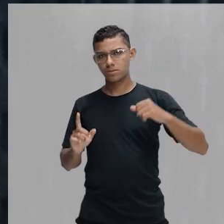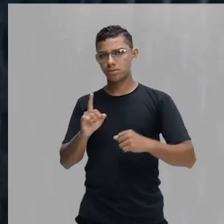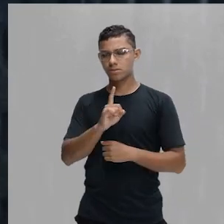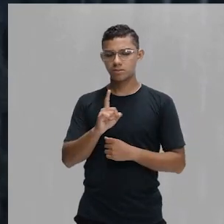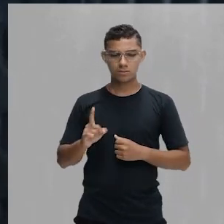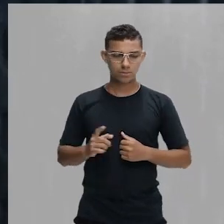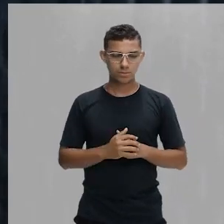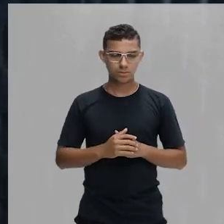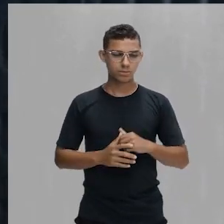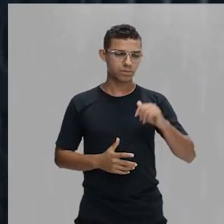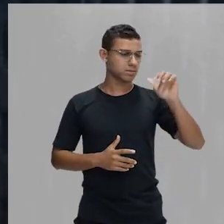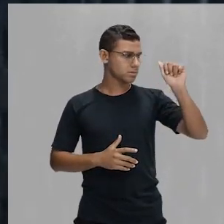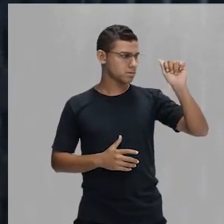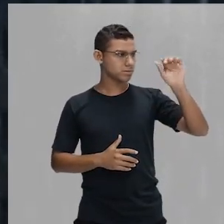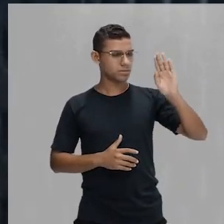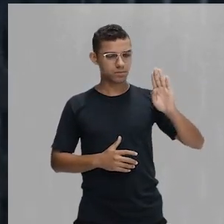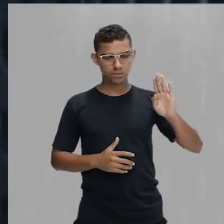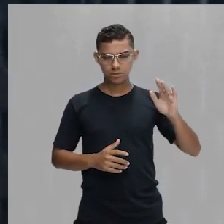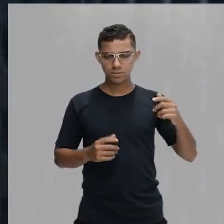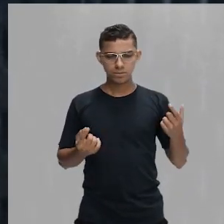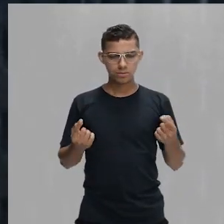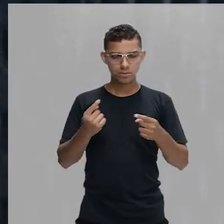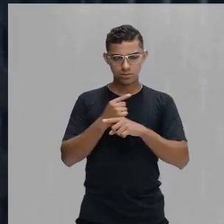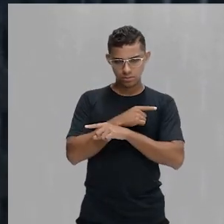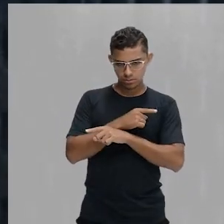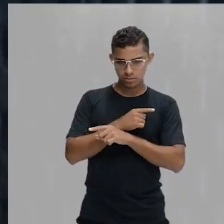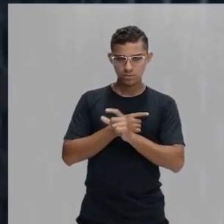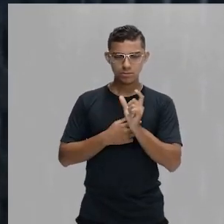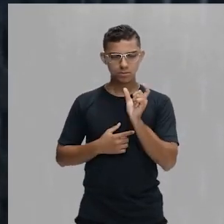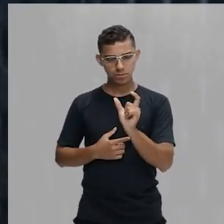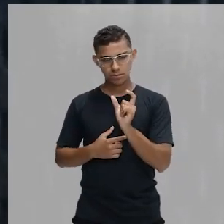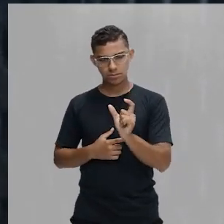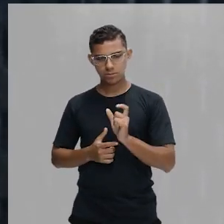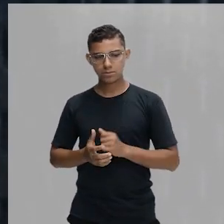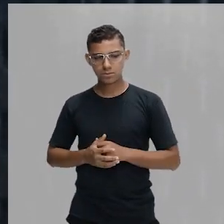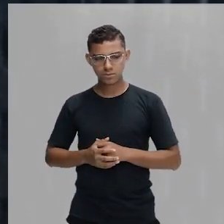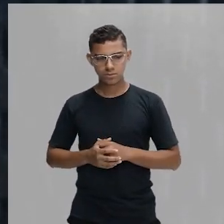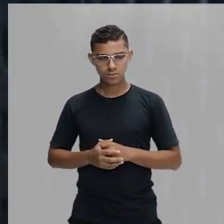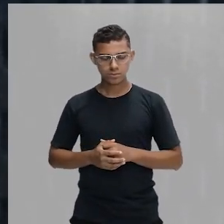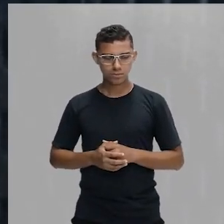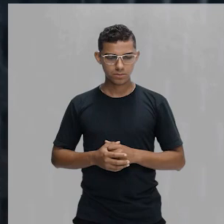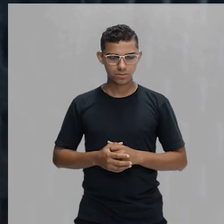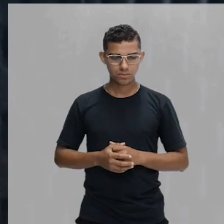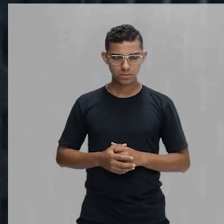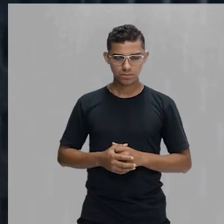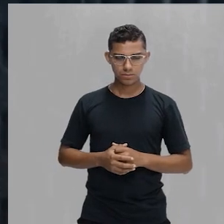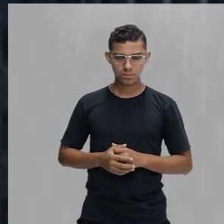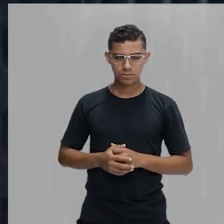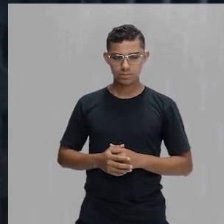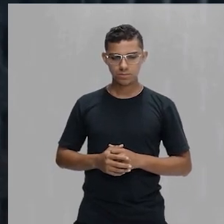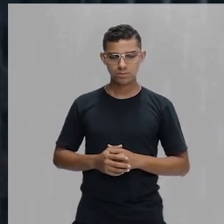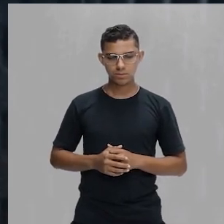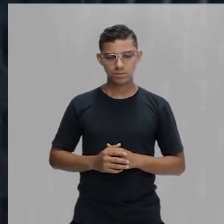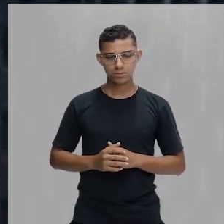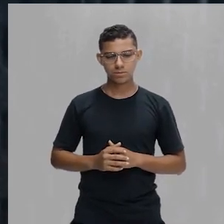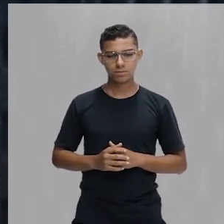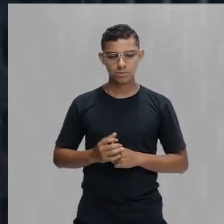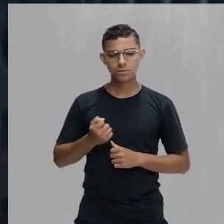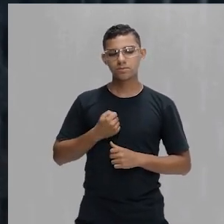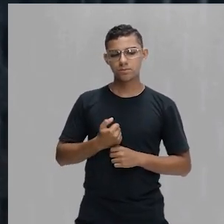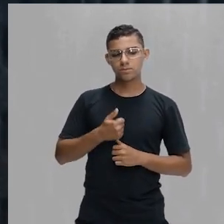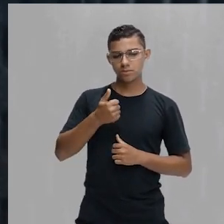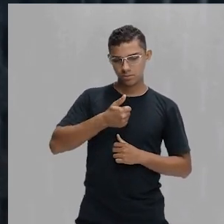gerador. Percebam o seguinte, que houve uma inversão. Certo? O 1 é potencial